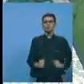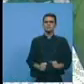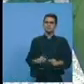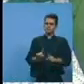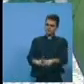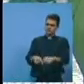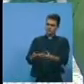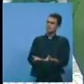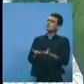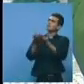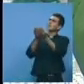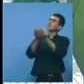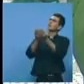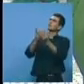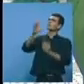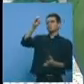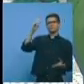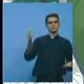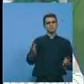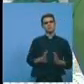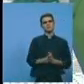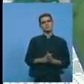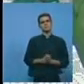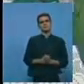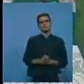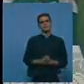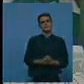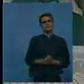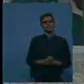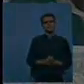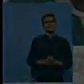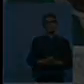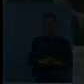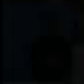pelo leilão do reino, pelo Senhor da história,